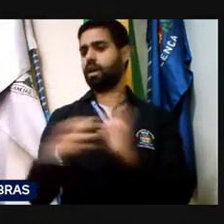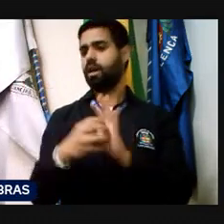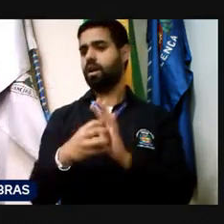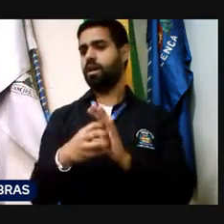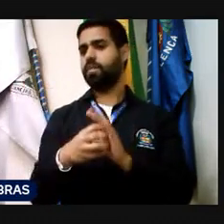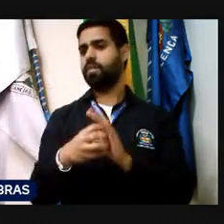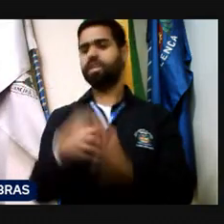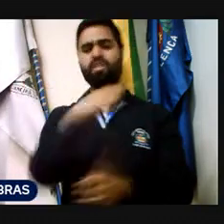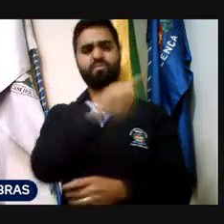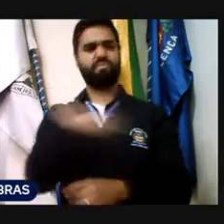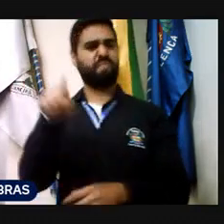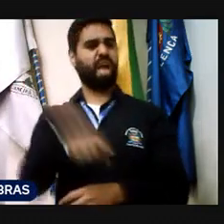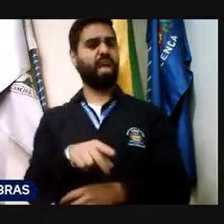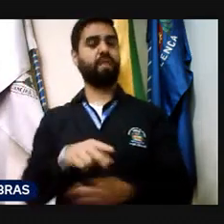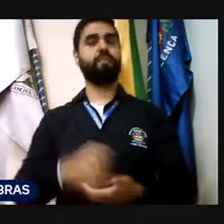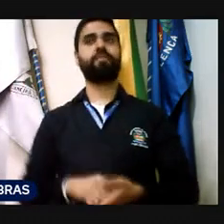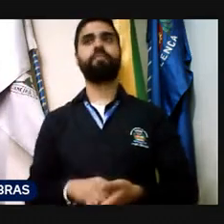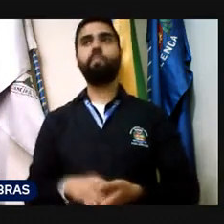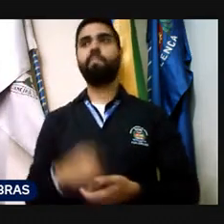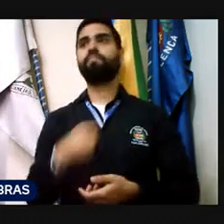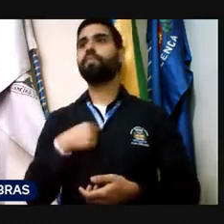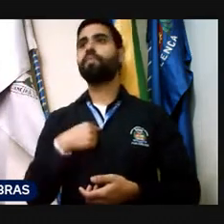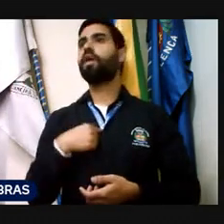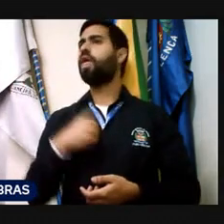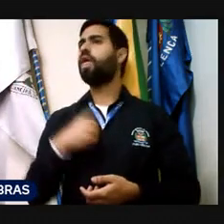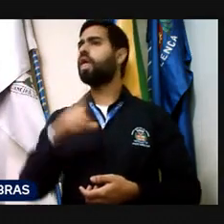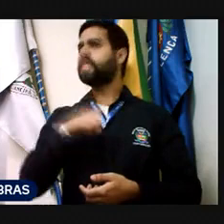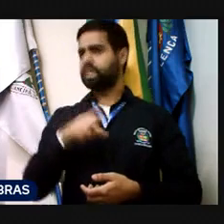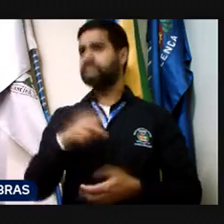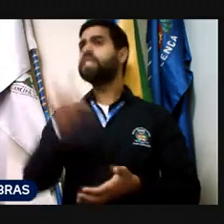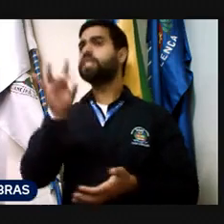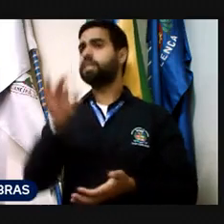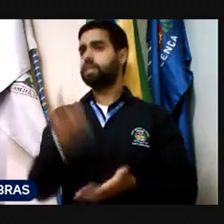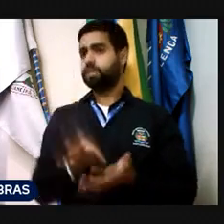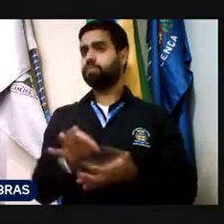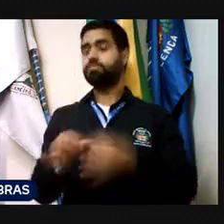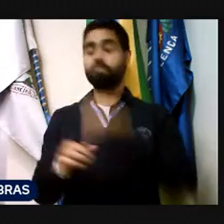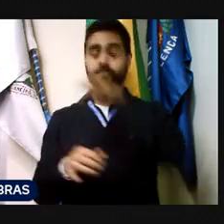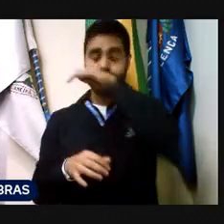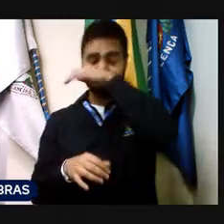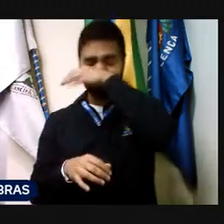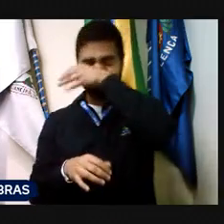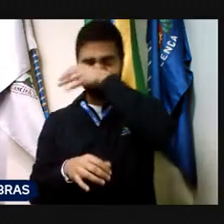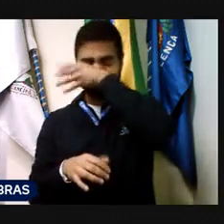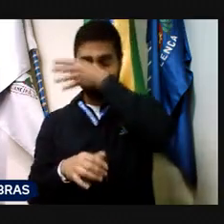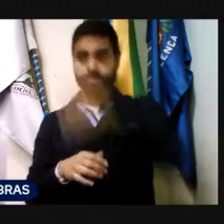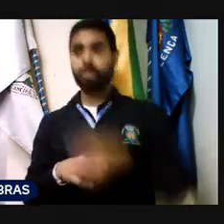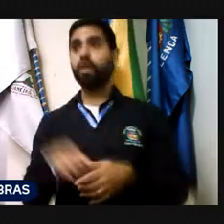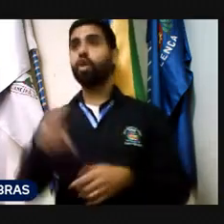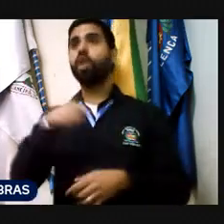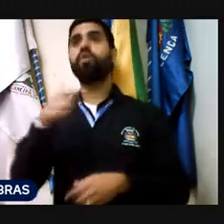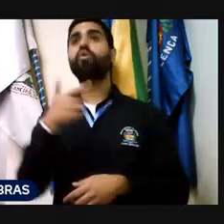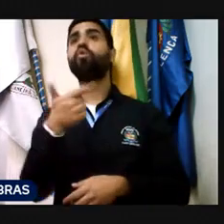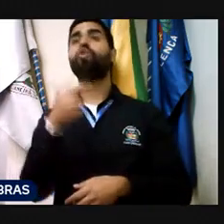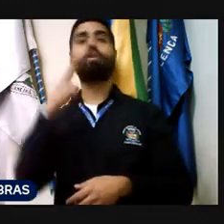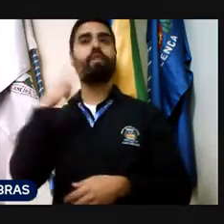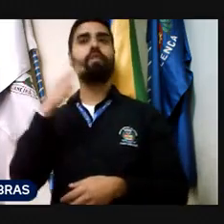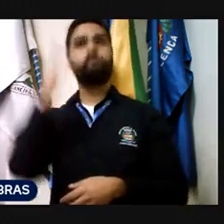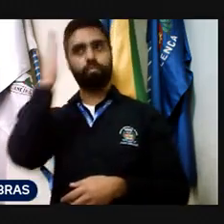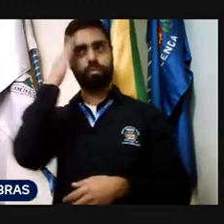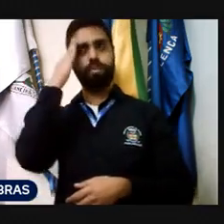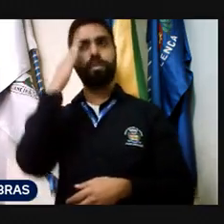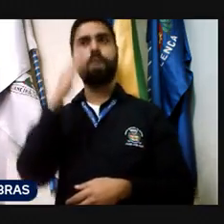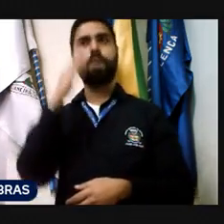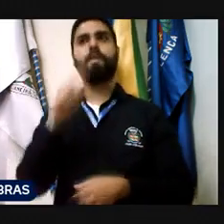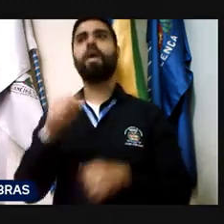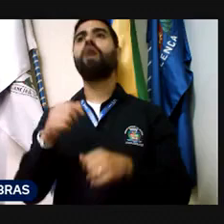Tenho certeza que nós, vereadores, os 12 vereadores dessa casa, vão saber agir com altruísmo,